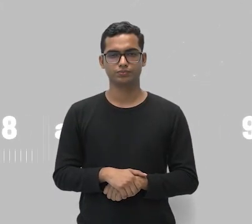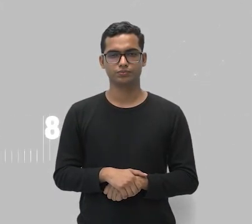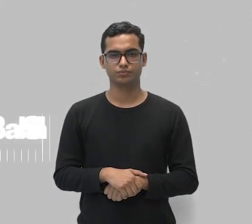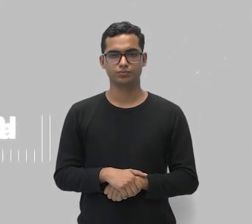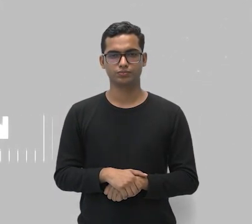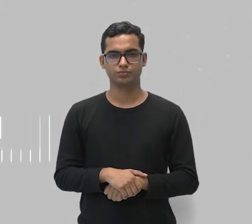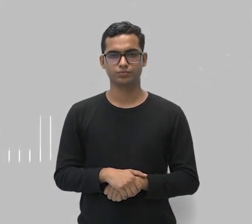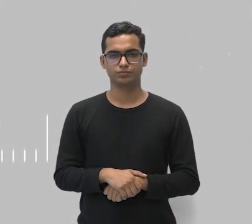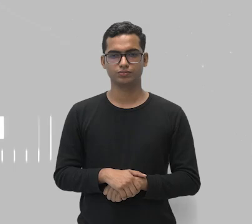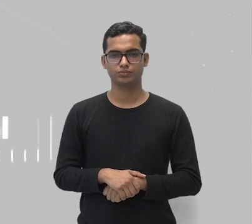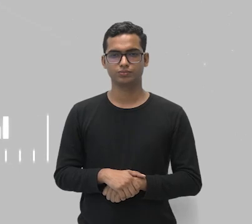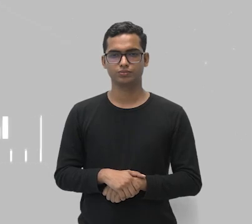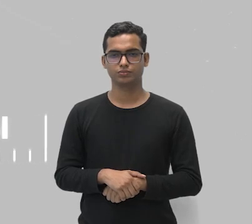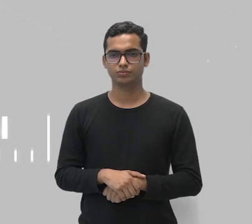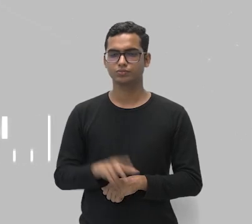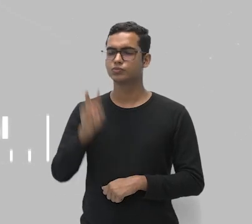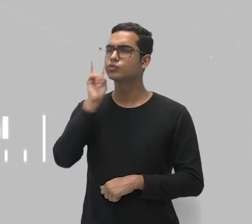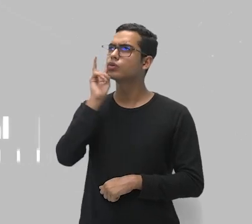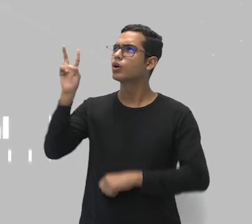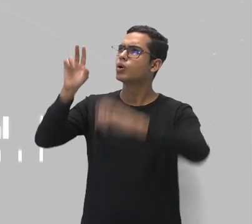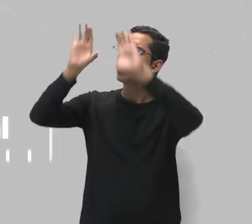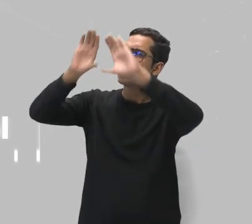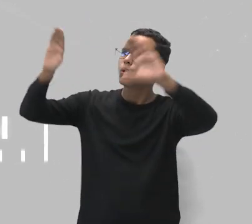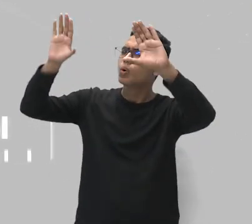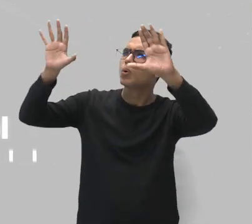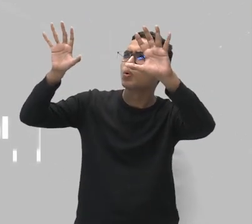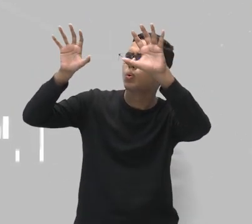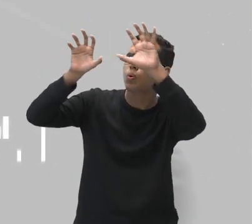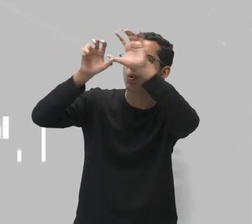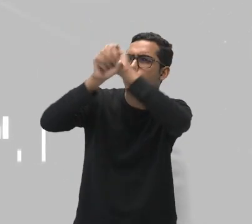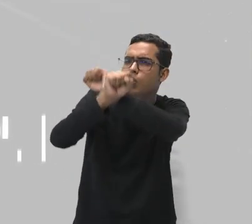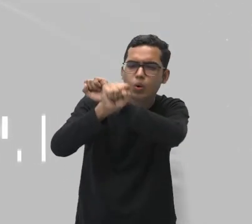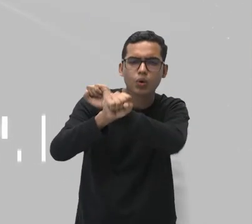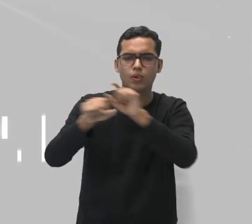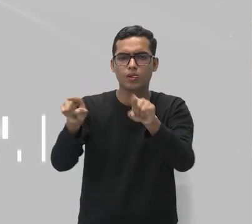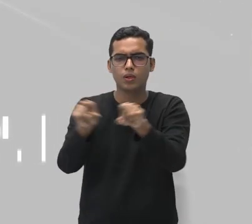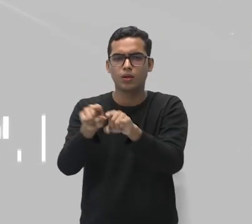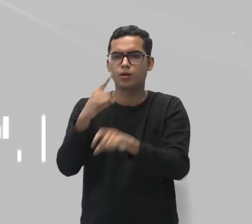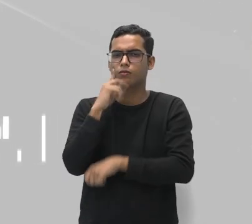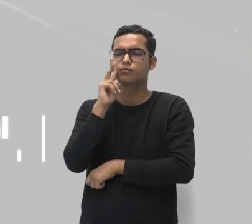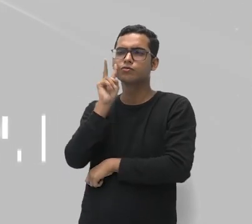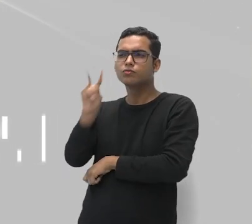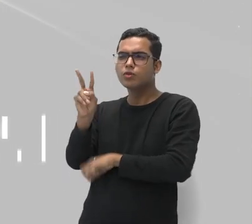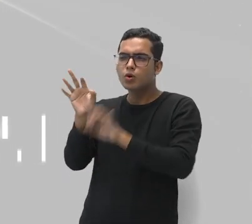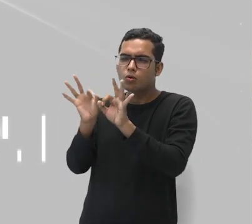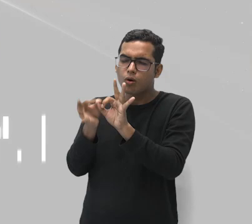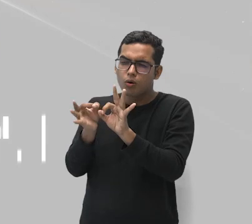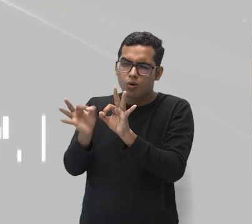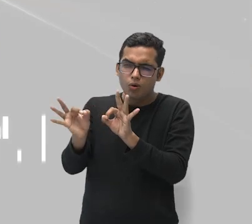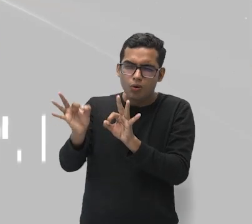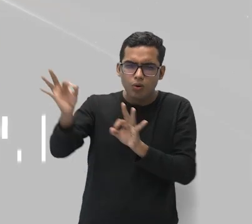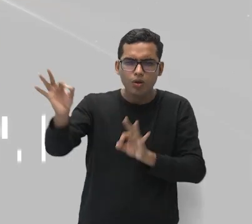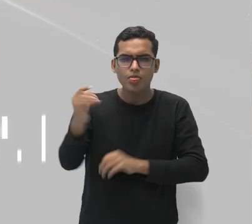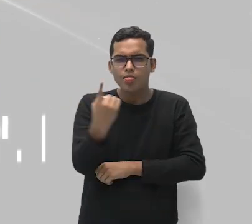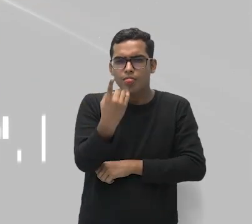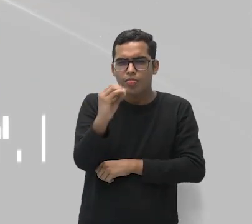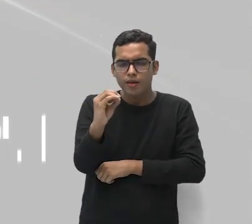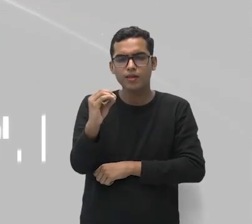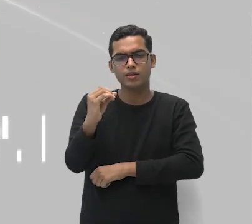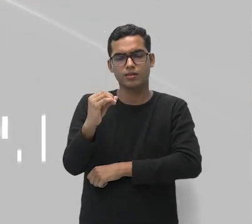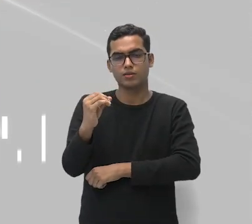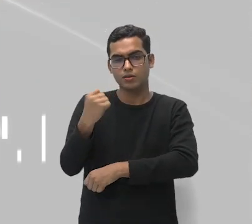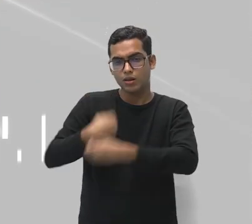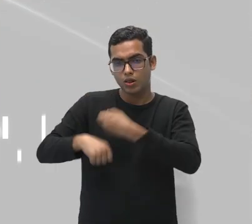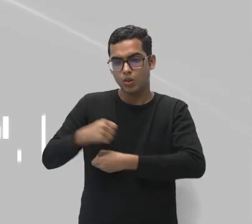Então, quando olhamos para o céu noturno e vemos uma estrela que está a, digamos, 10 anos-luz de